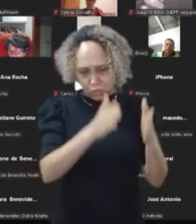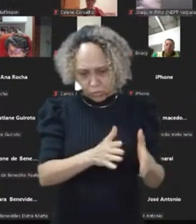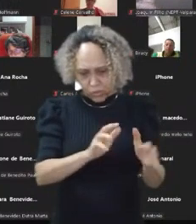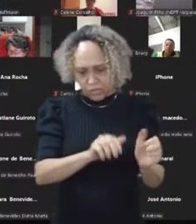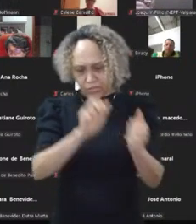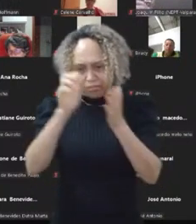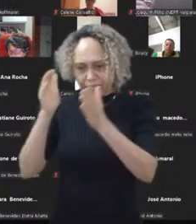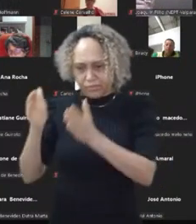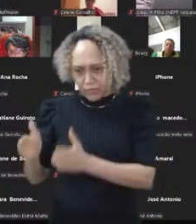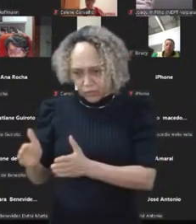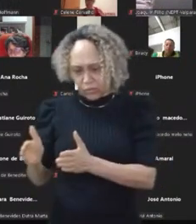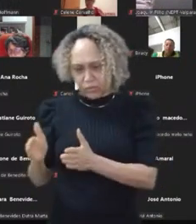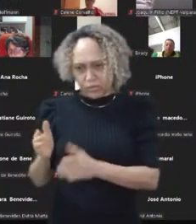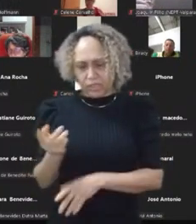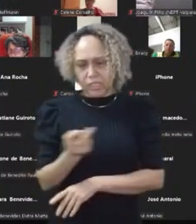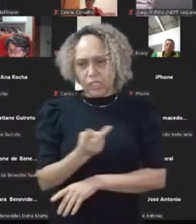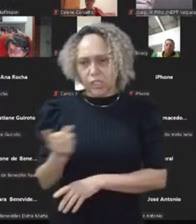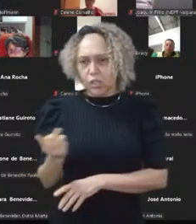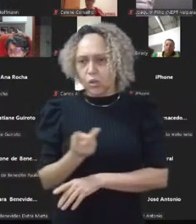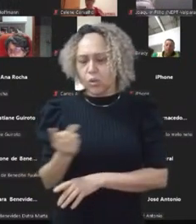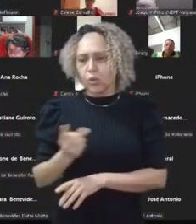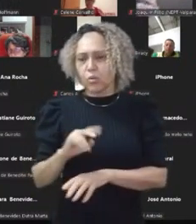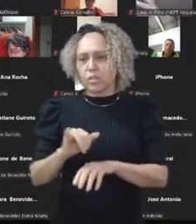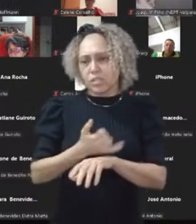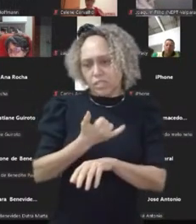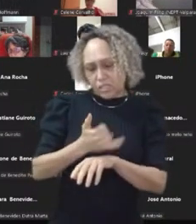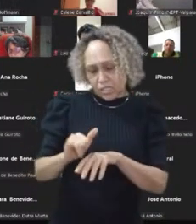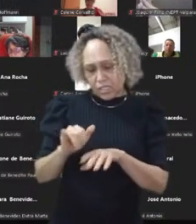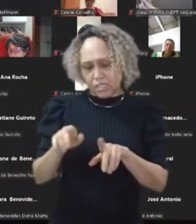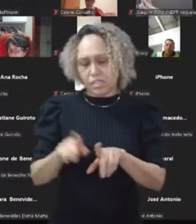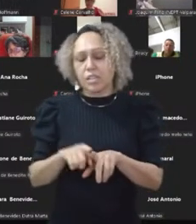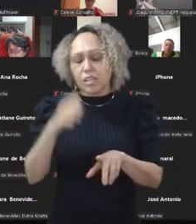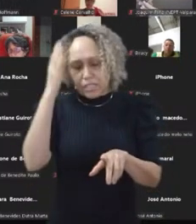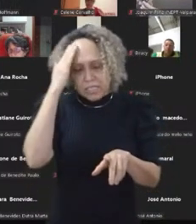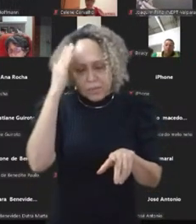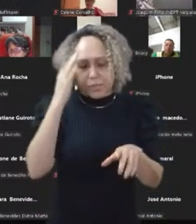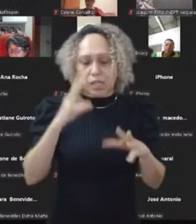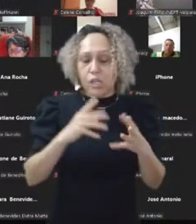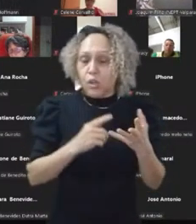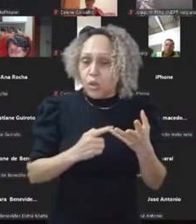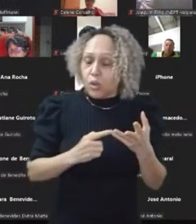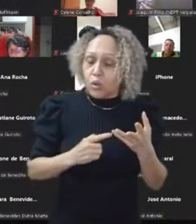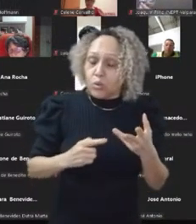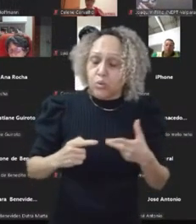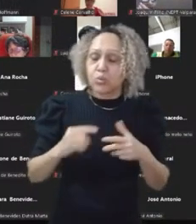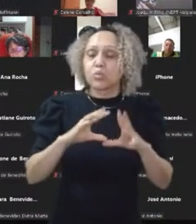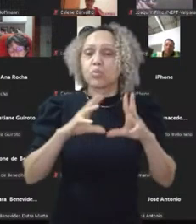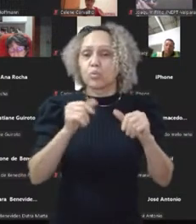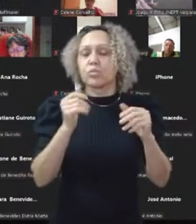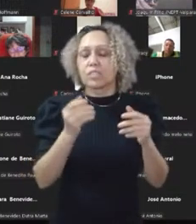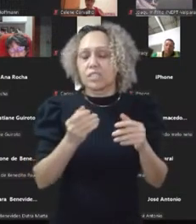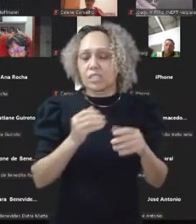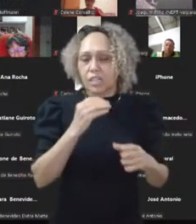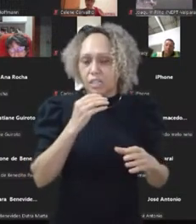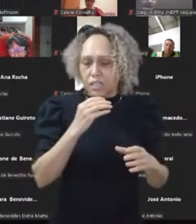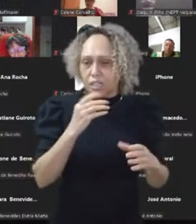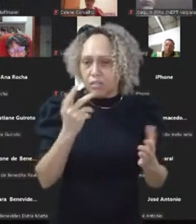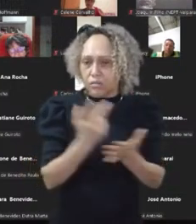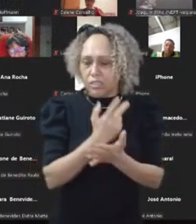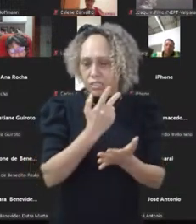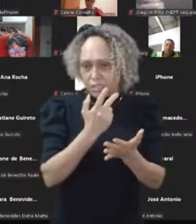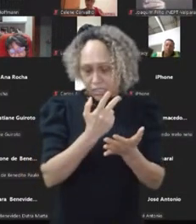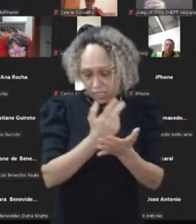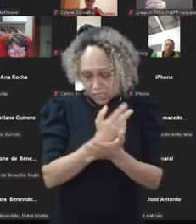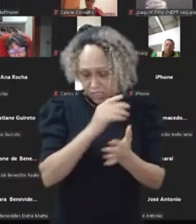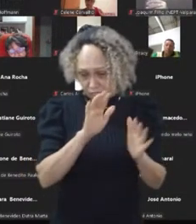atualizadas mudanças o que é que tá acontecendo mas também fugir desse dessa análise presentista imediatista porque a comunicação